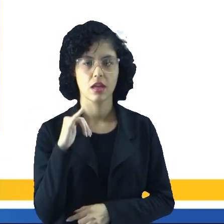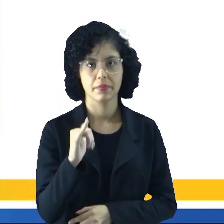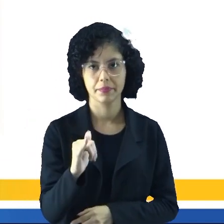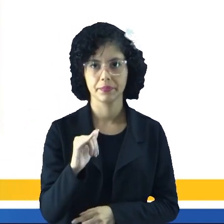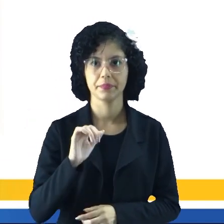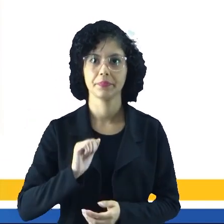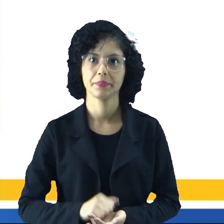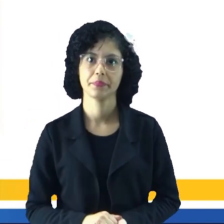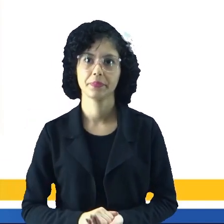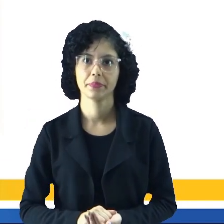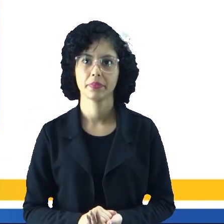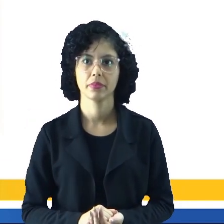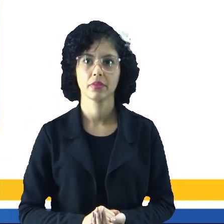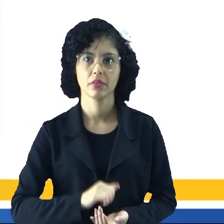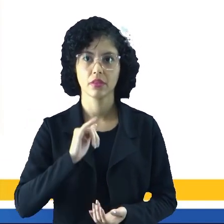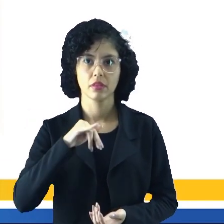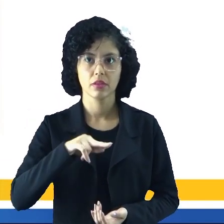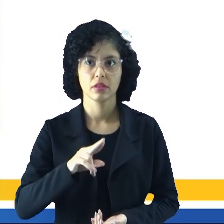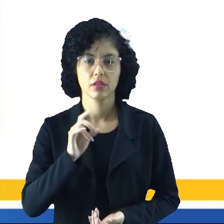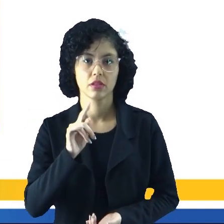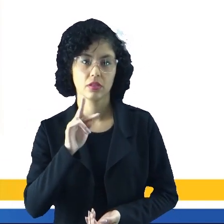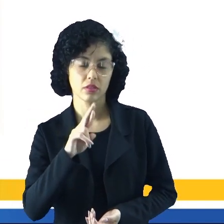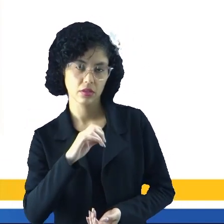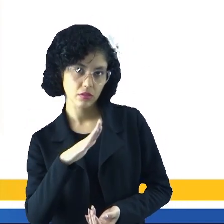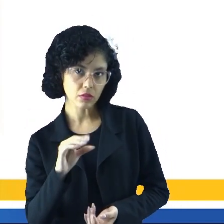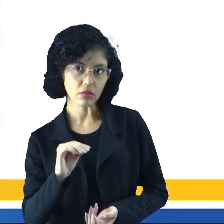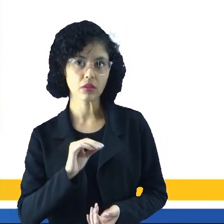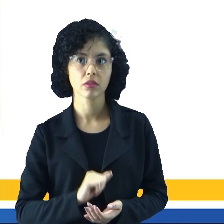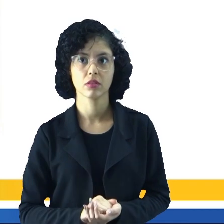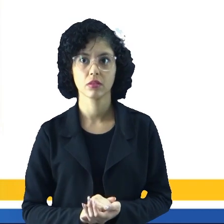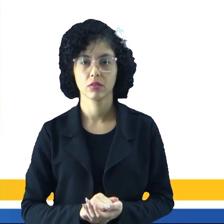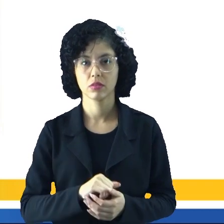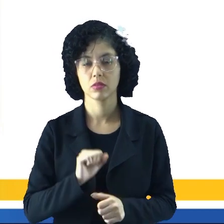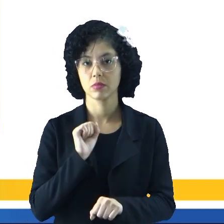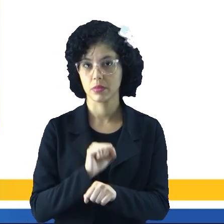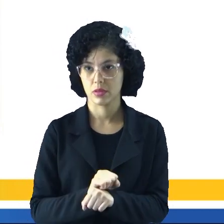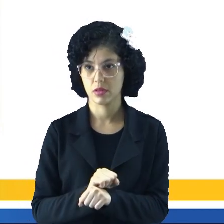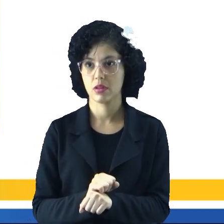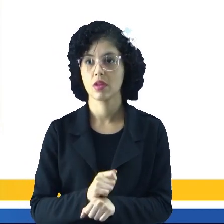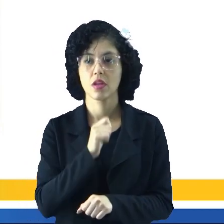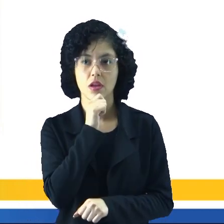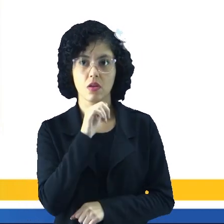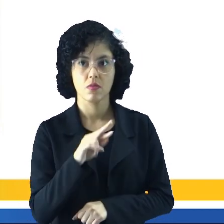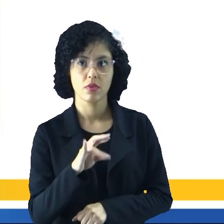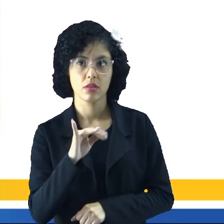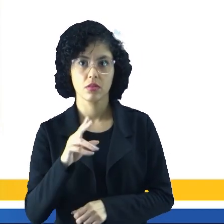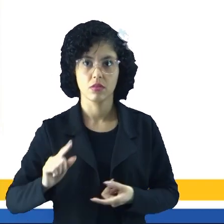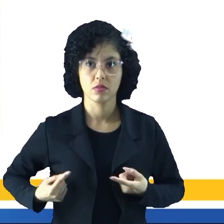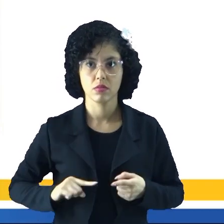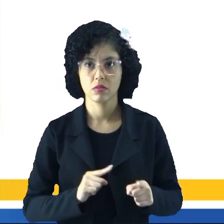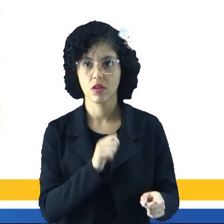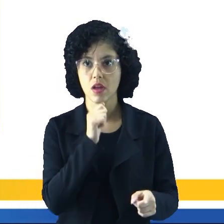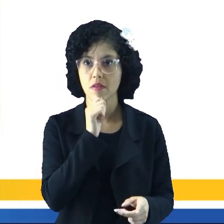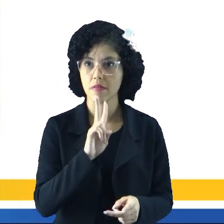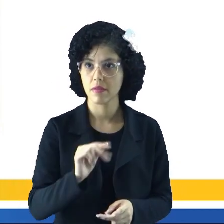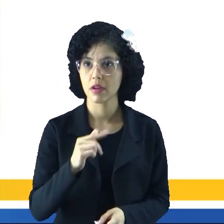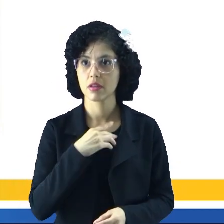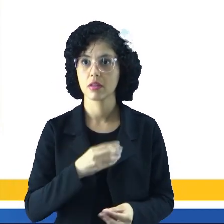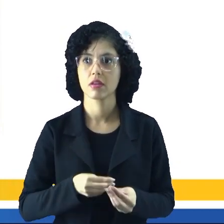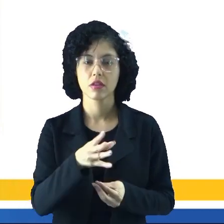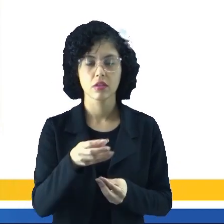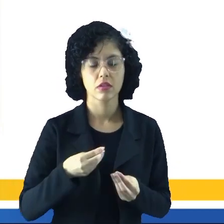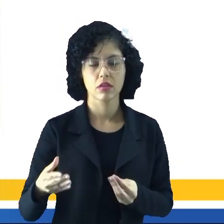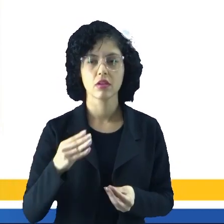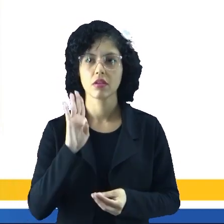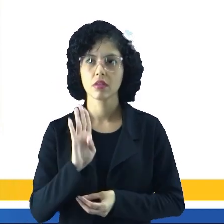chamar de indutor, de um condutor inicialmente neutro, que vai ser o induzido, vai haver uma redistribuição